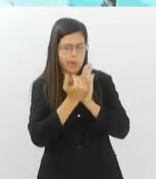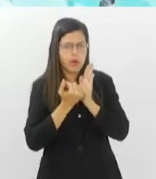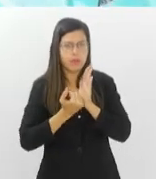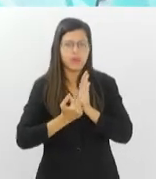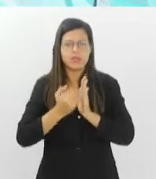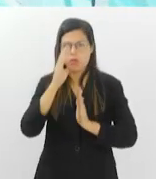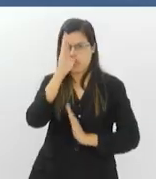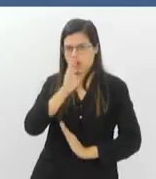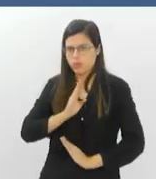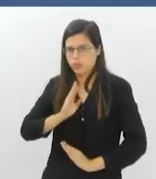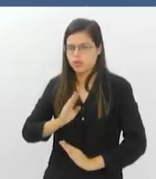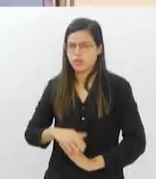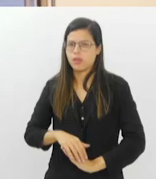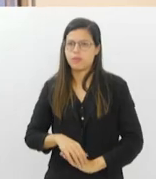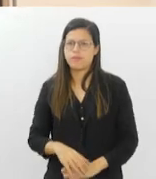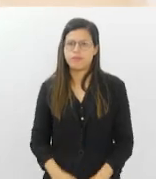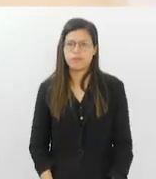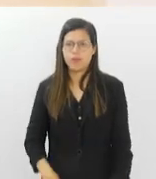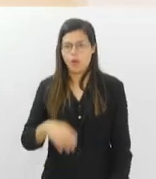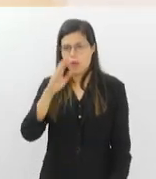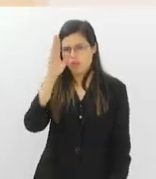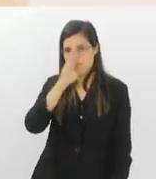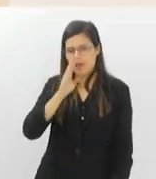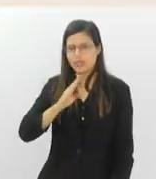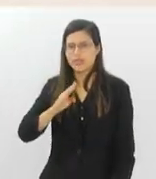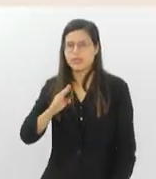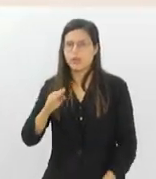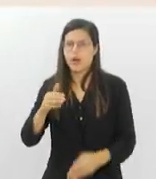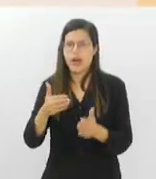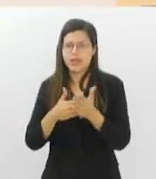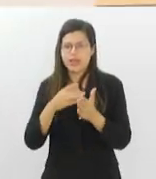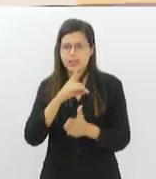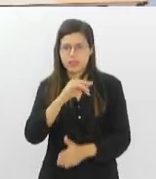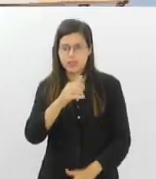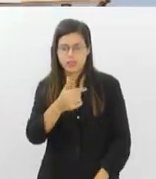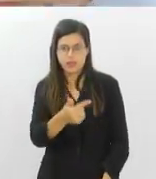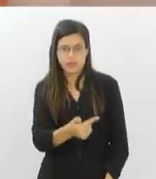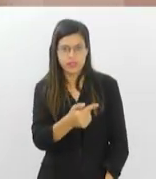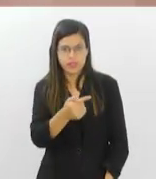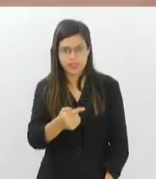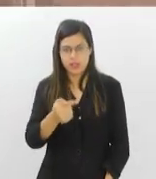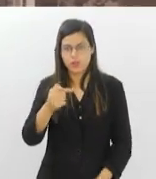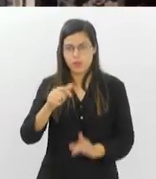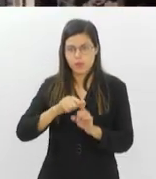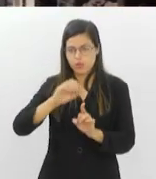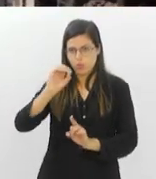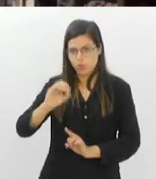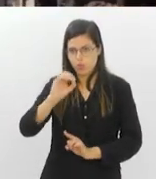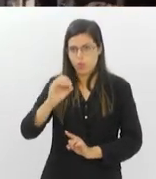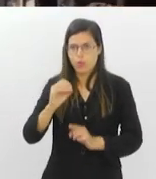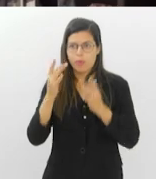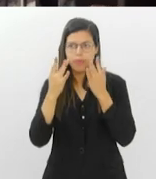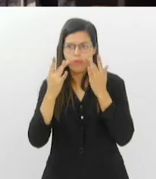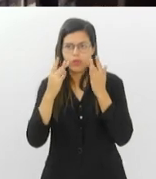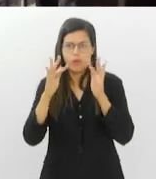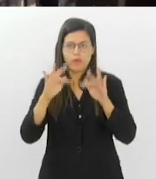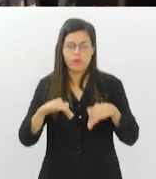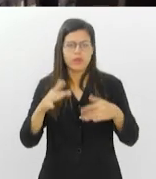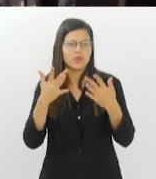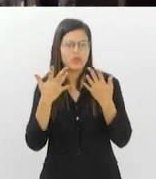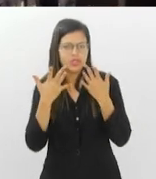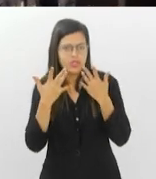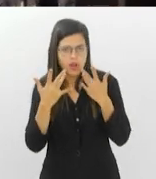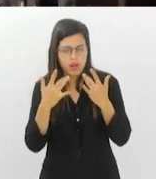totalmente gratuita. Dos Brasis, fica em cartaz até o dia 27 de outubro. A peça O Fim do Teatro